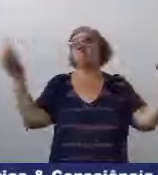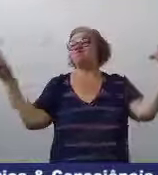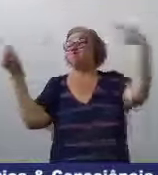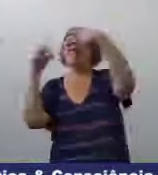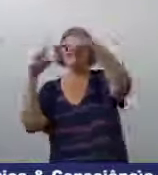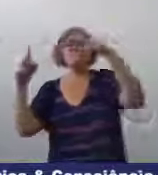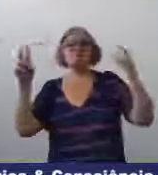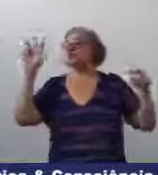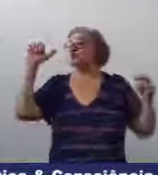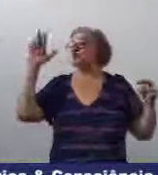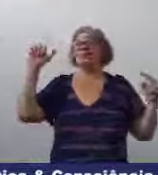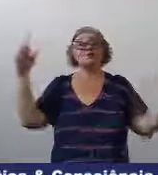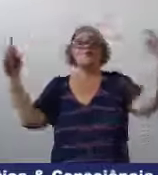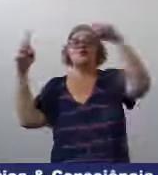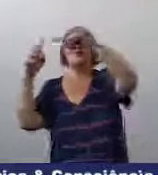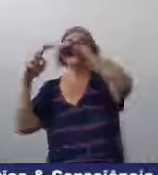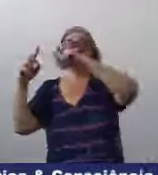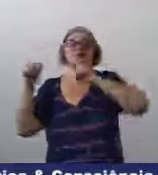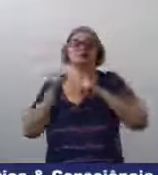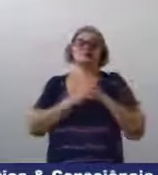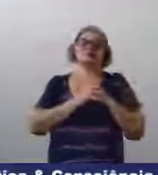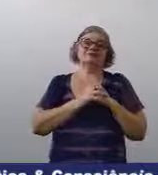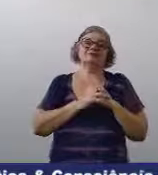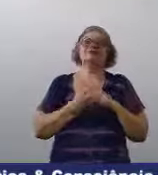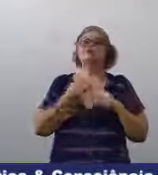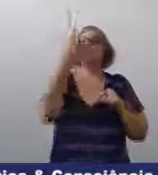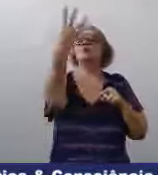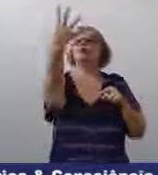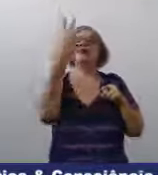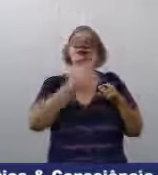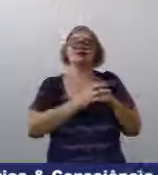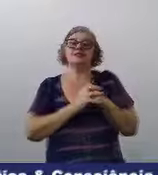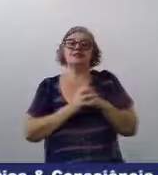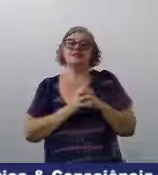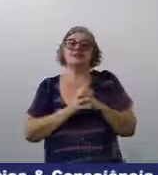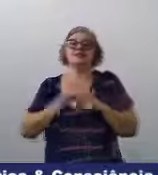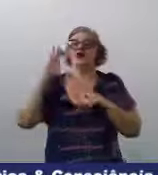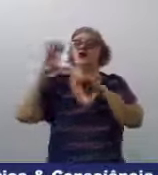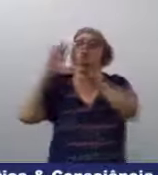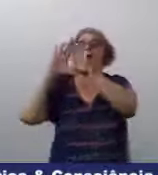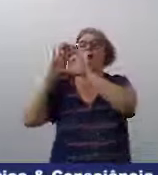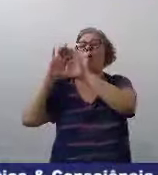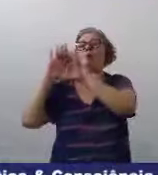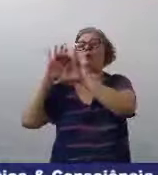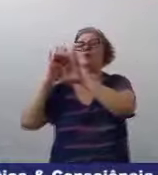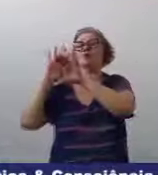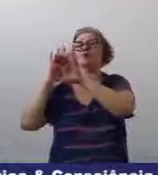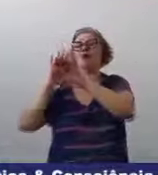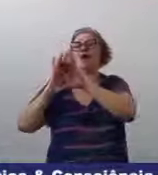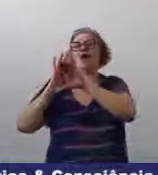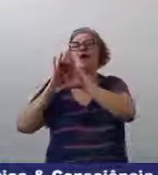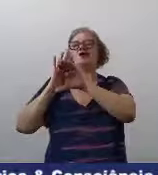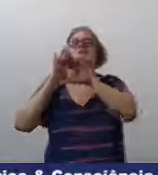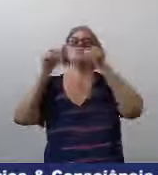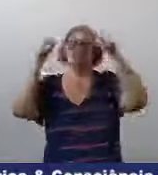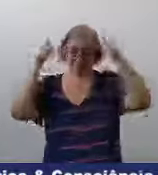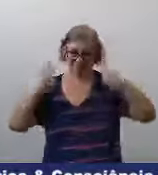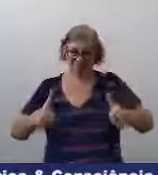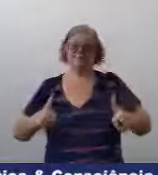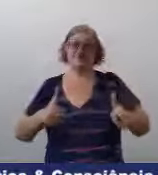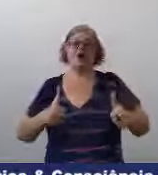Nunca. Pois aí aparece uma das negações ao chamado conceito da